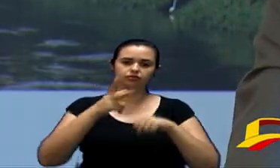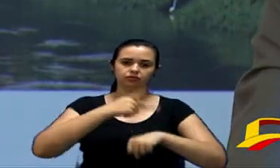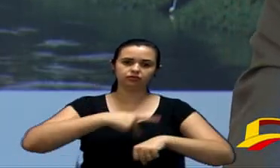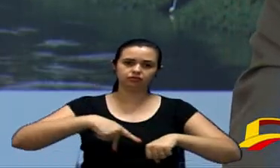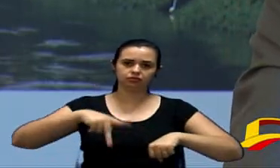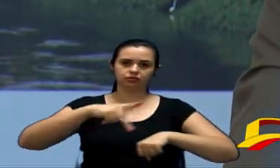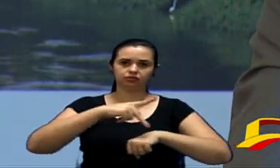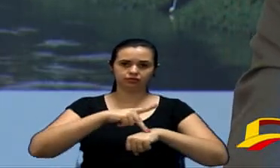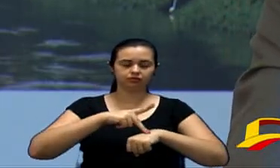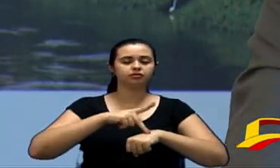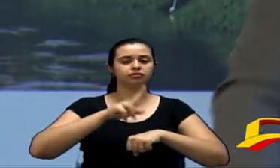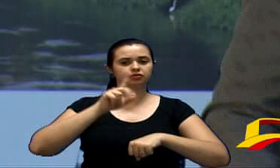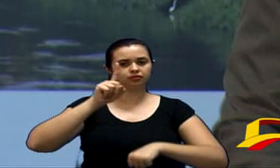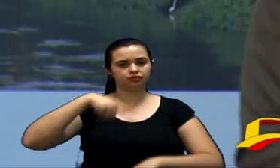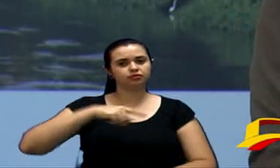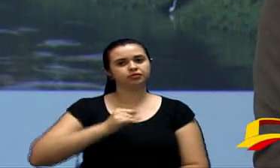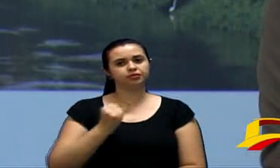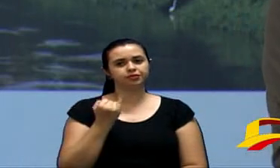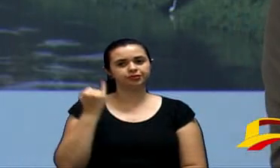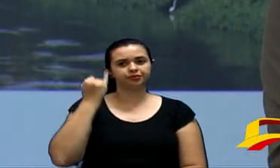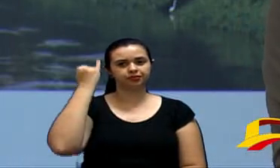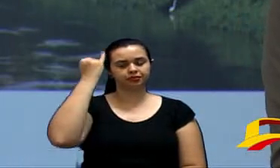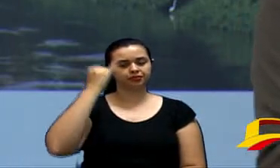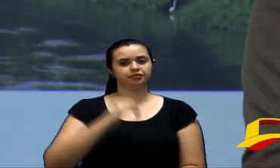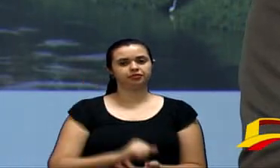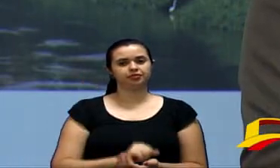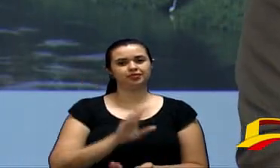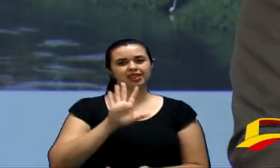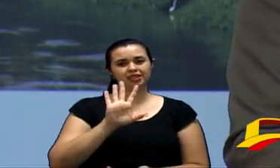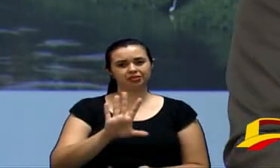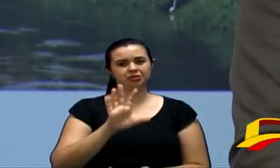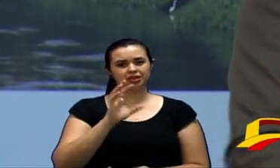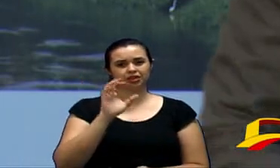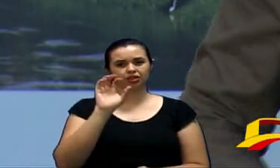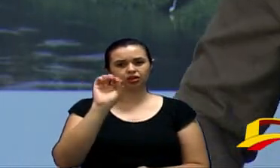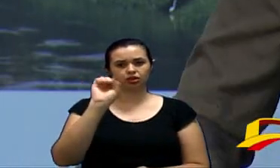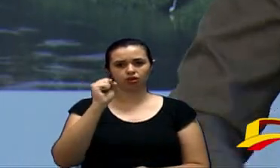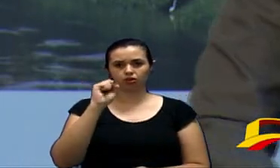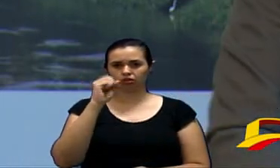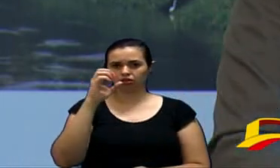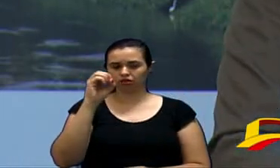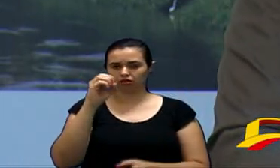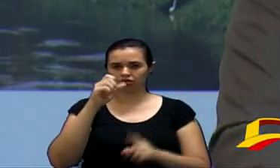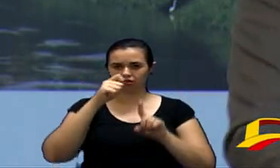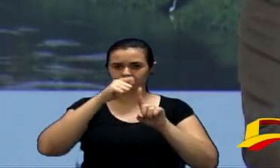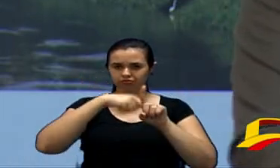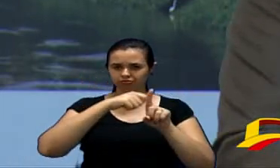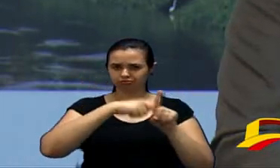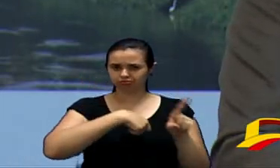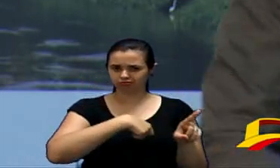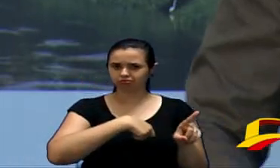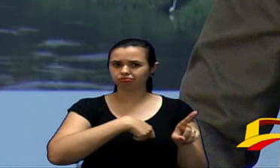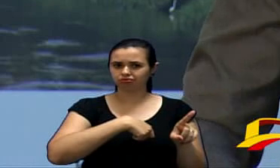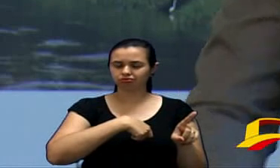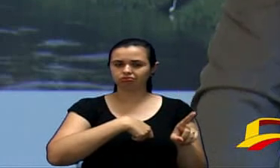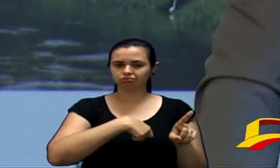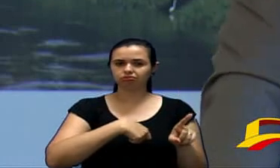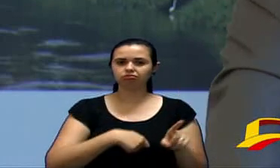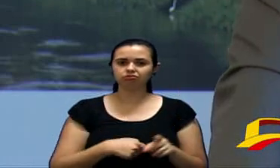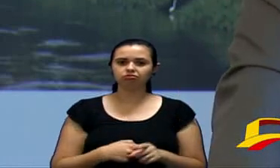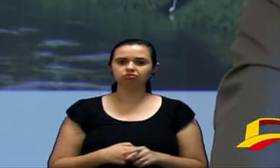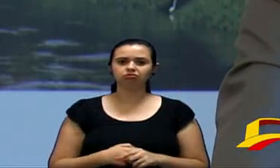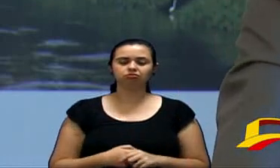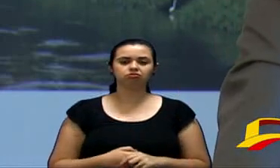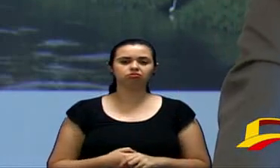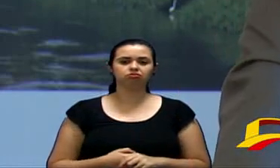é de extrema importância, só que 80 horas mensais, a gente vê que, no caso, a matéria que